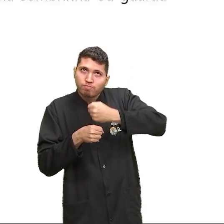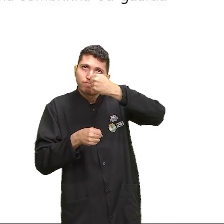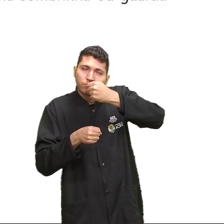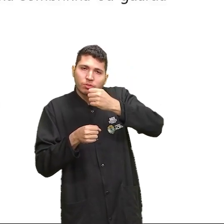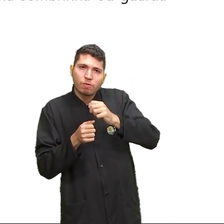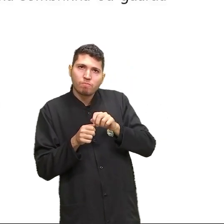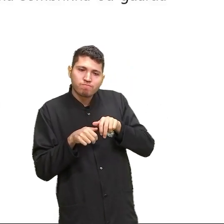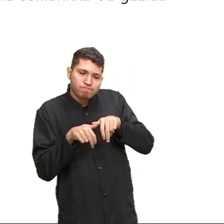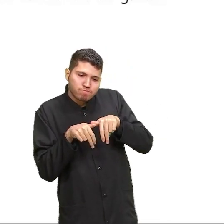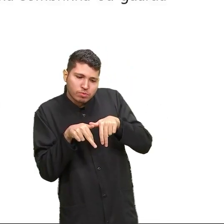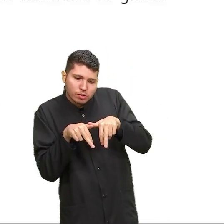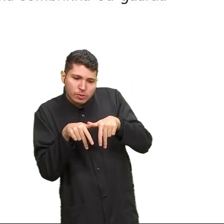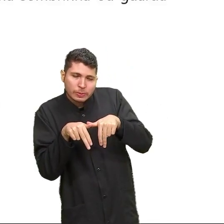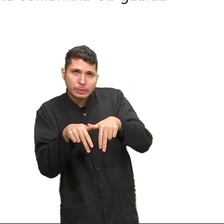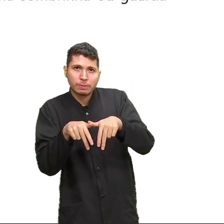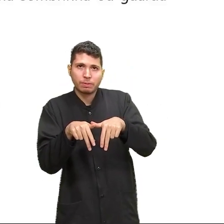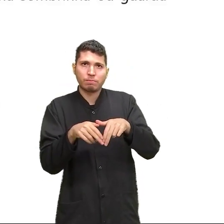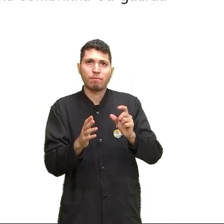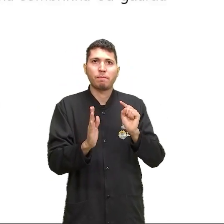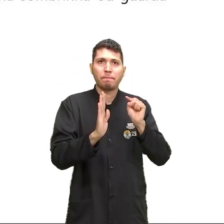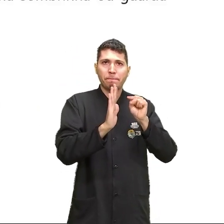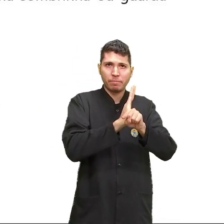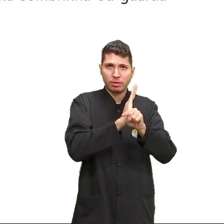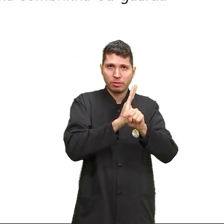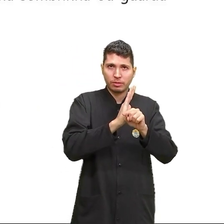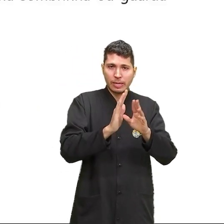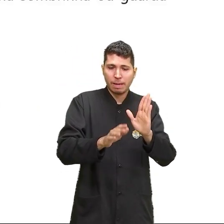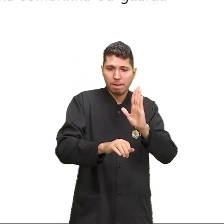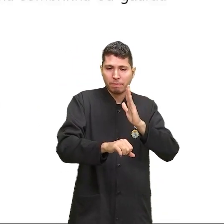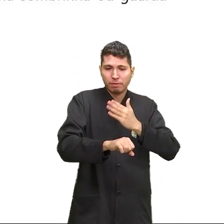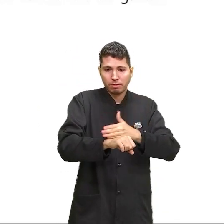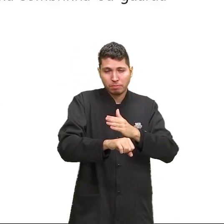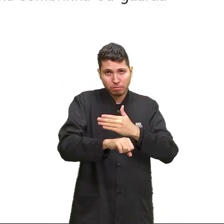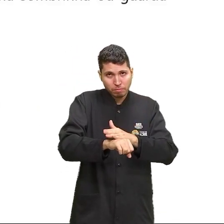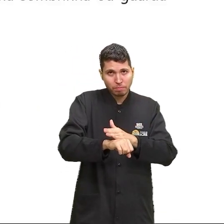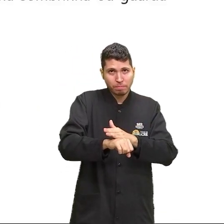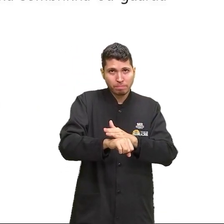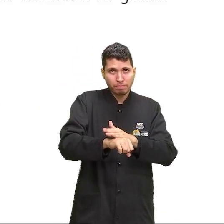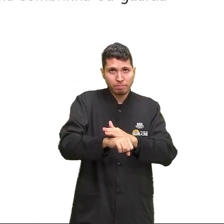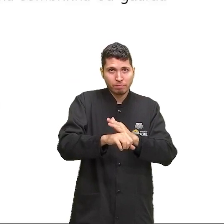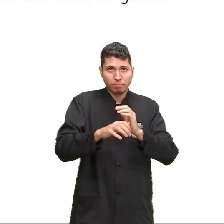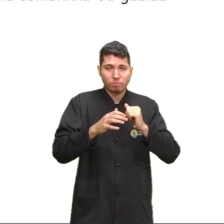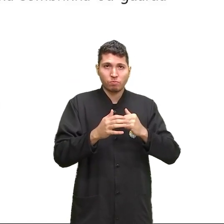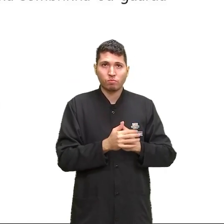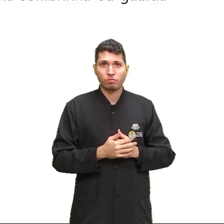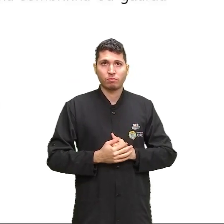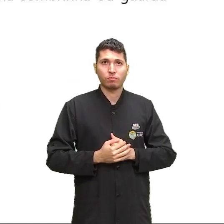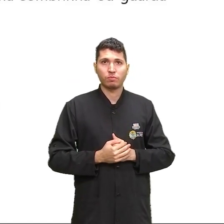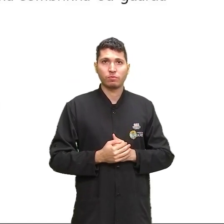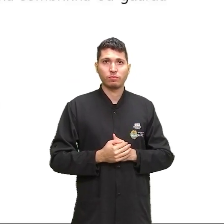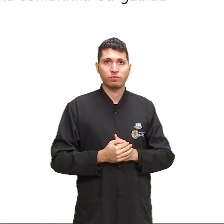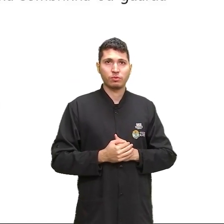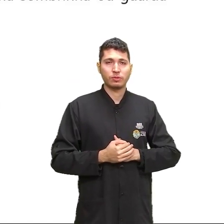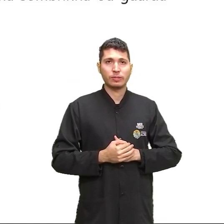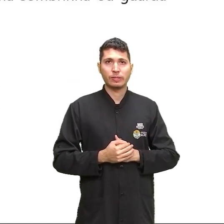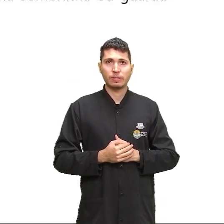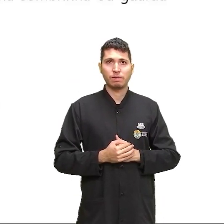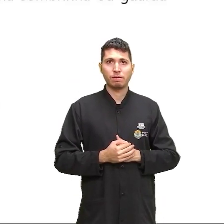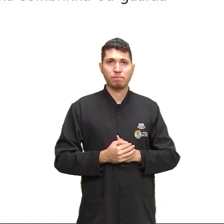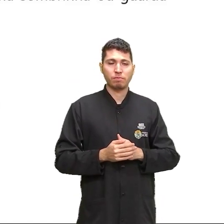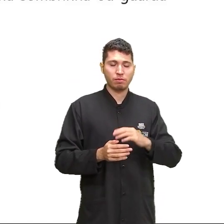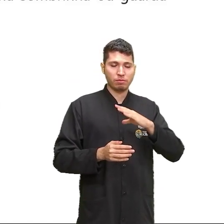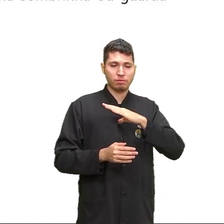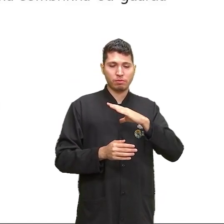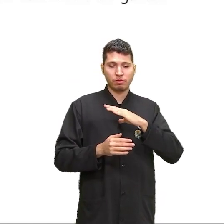chamar. Pergunta: essas práticas, ou seja, essas práticas de transportar os seus senhores pelas cidades do Rio